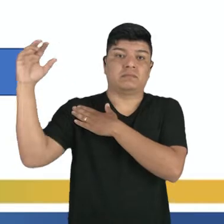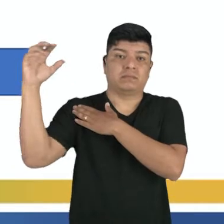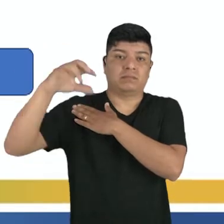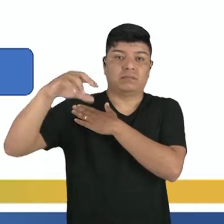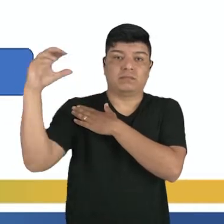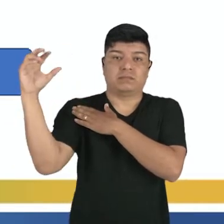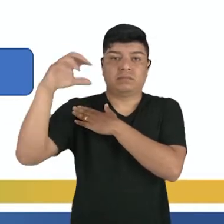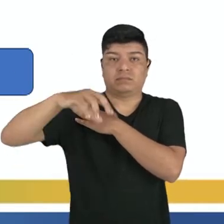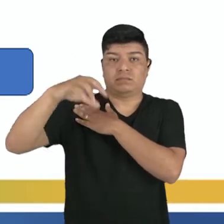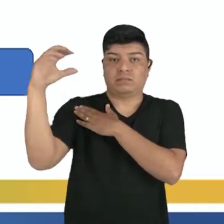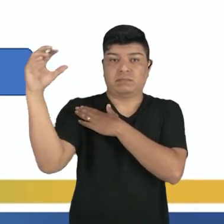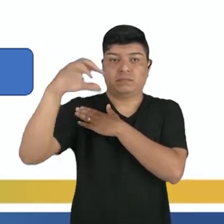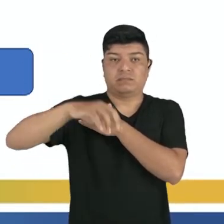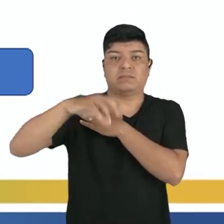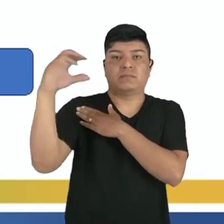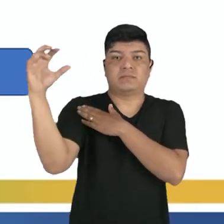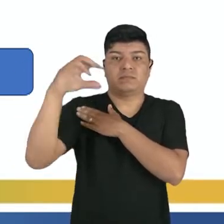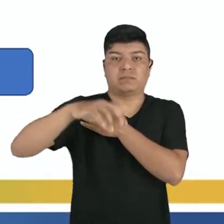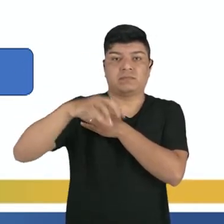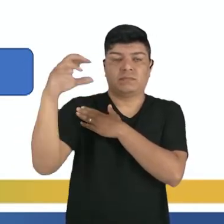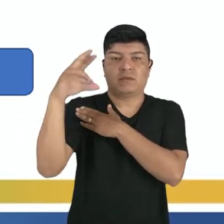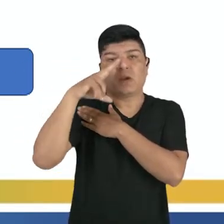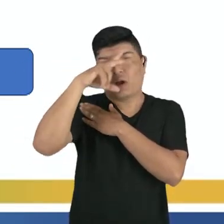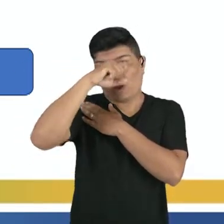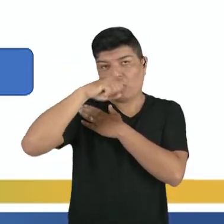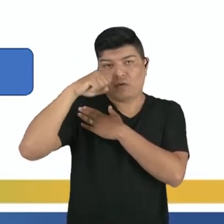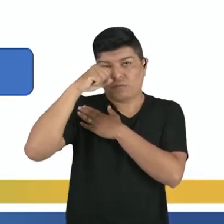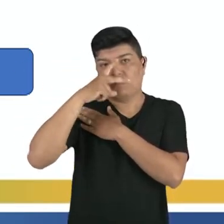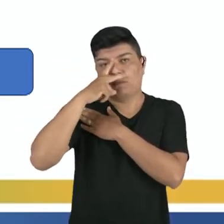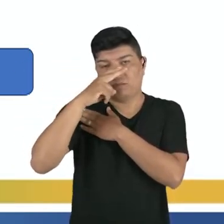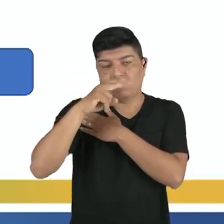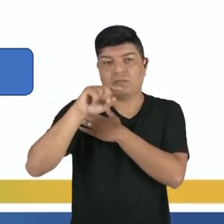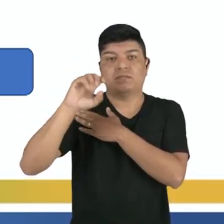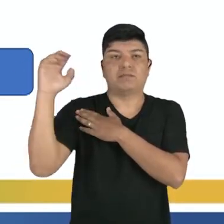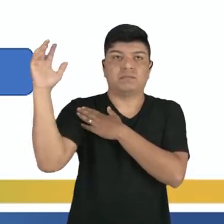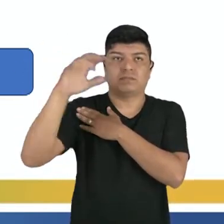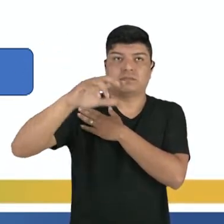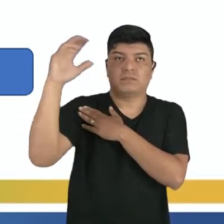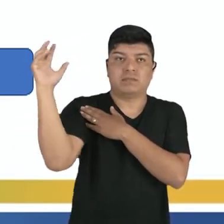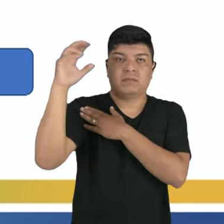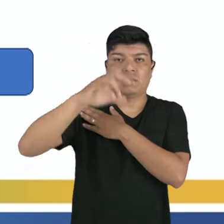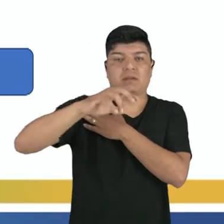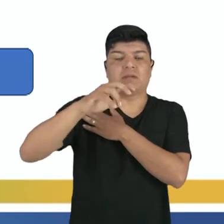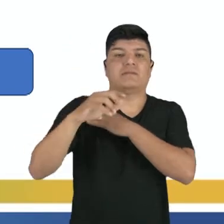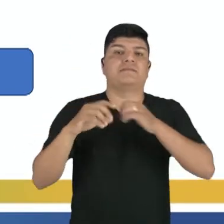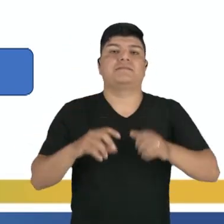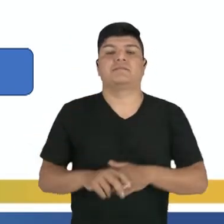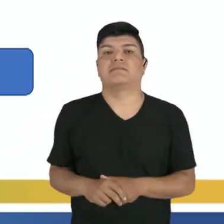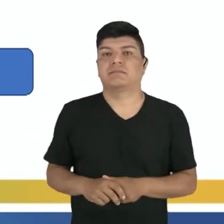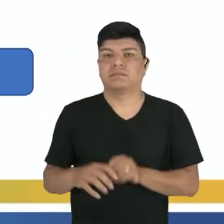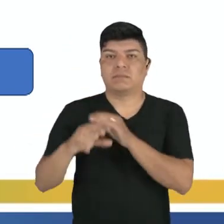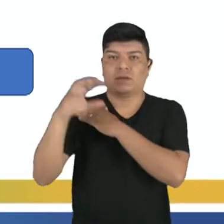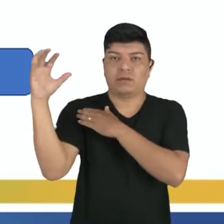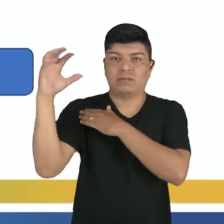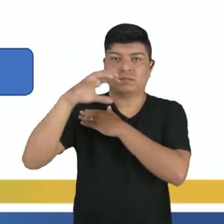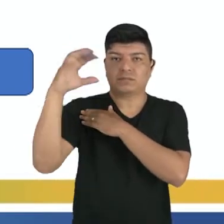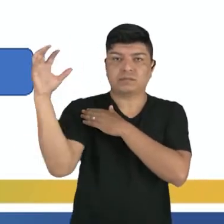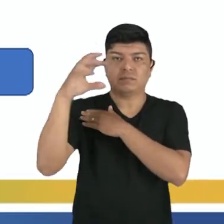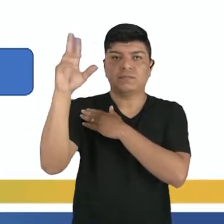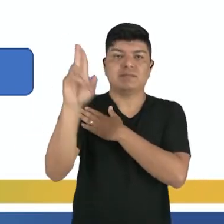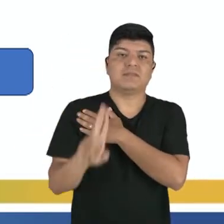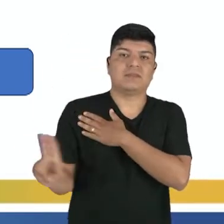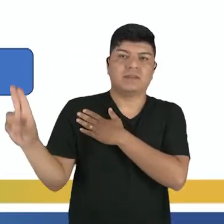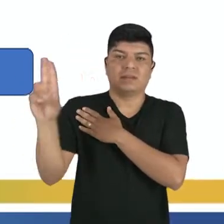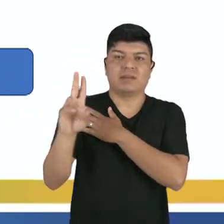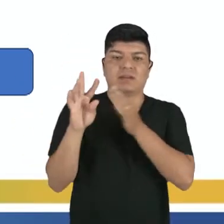parece que ele vai dizer ser bastante força né então ali ele está realizando um arremesso o arremesso é usado